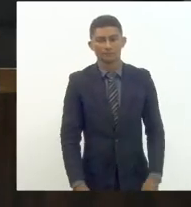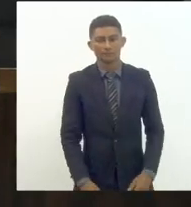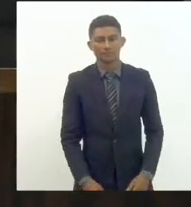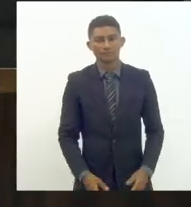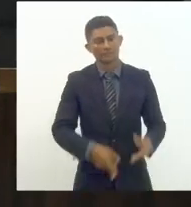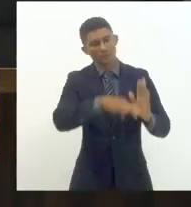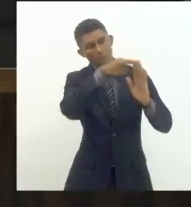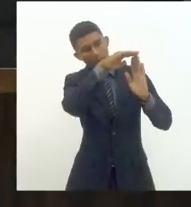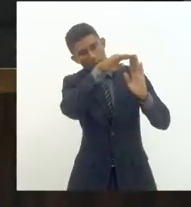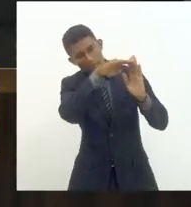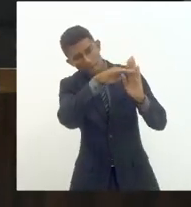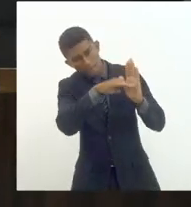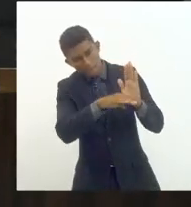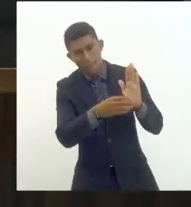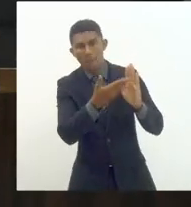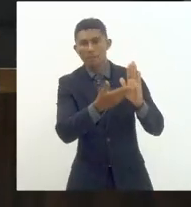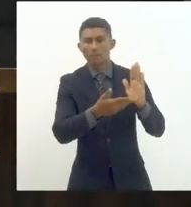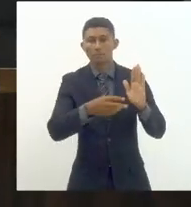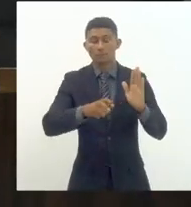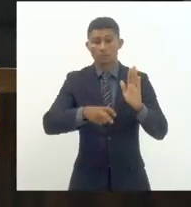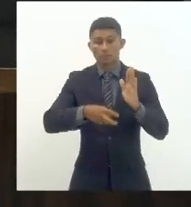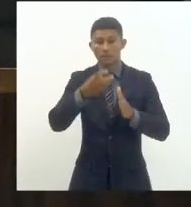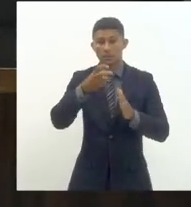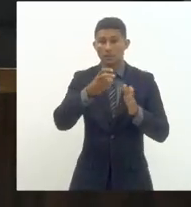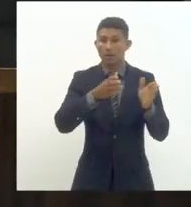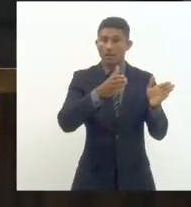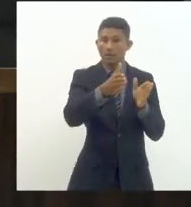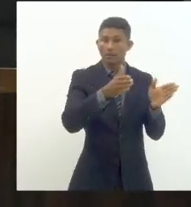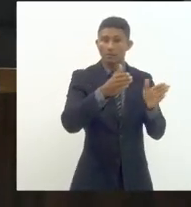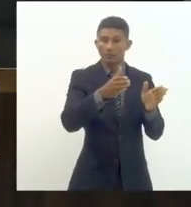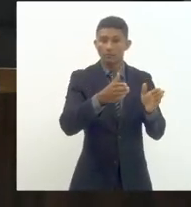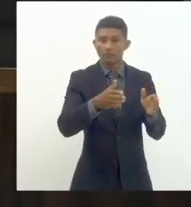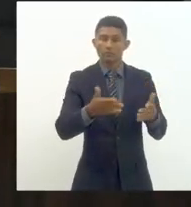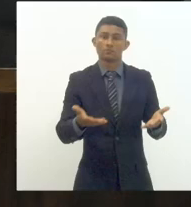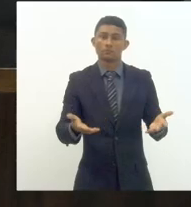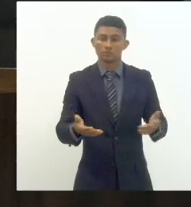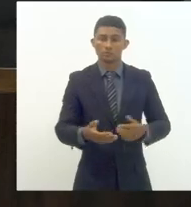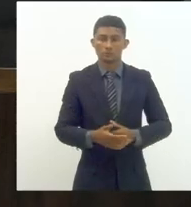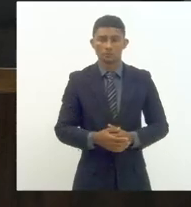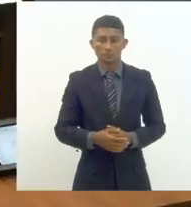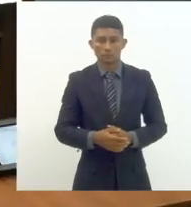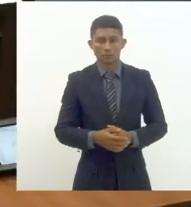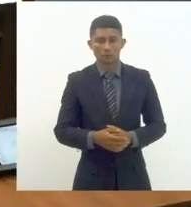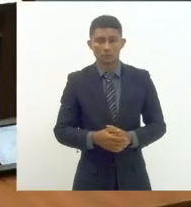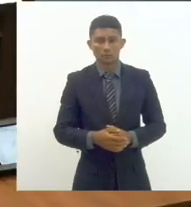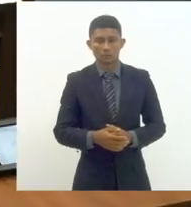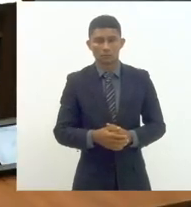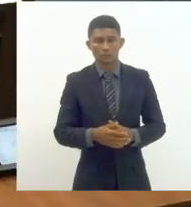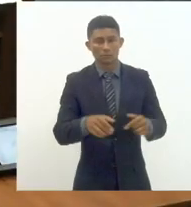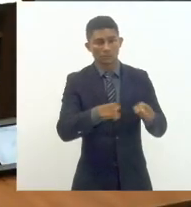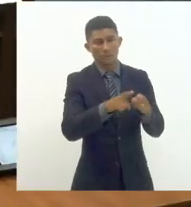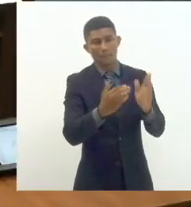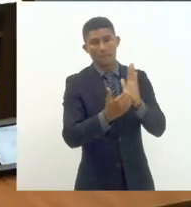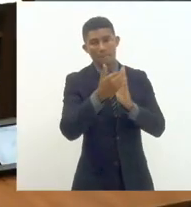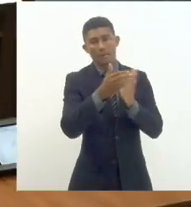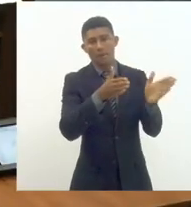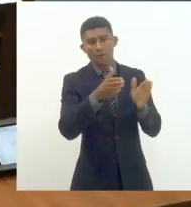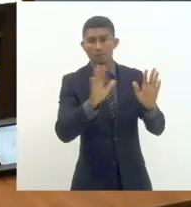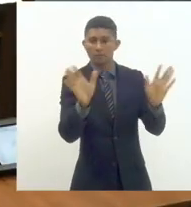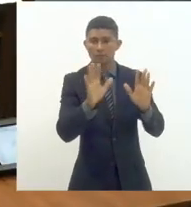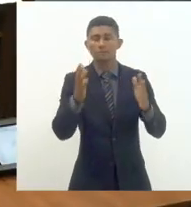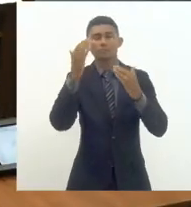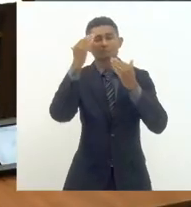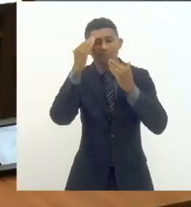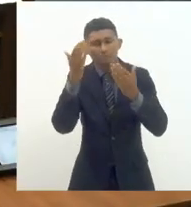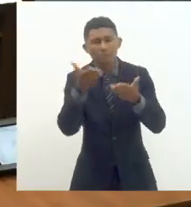Nada mais a tratar na quinta sessão extraordinária e não havendo mais outra sessão, a presidência quer agradecer